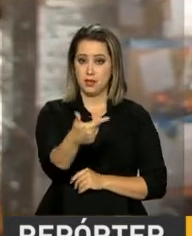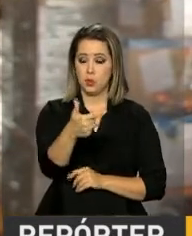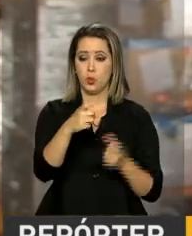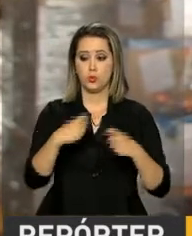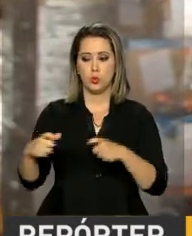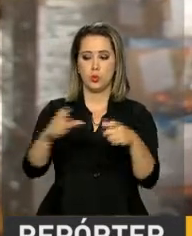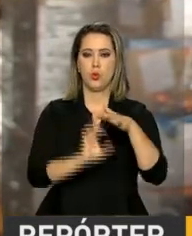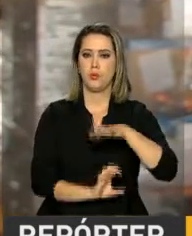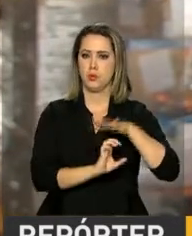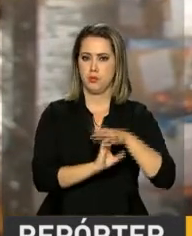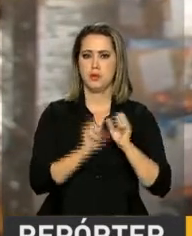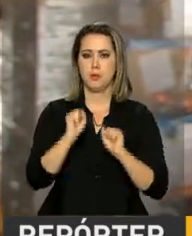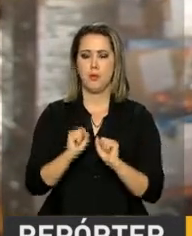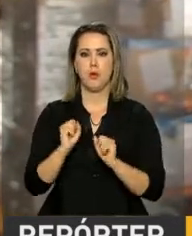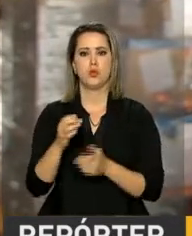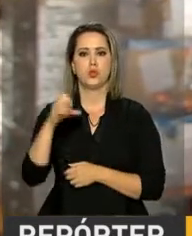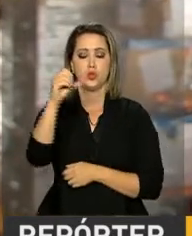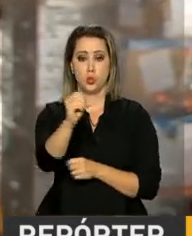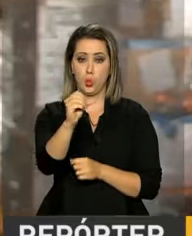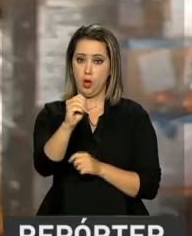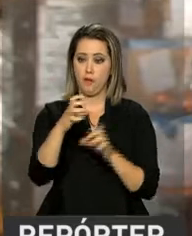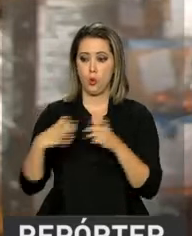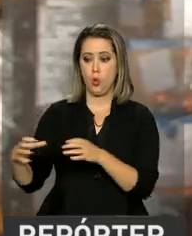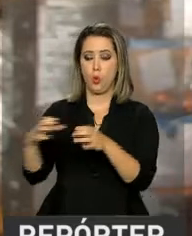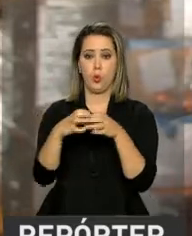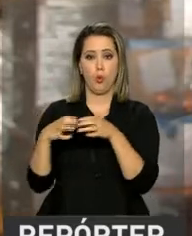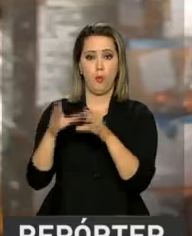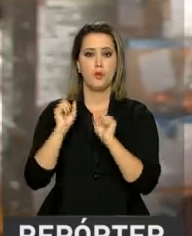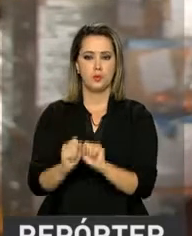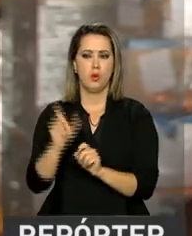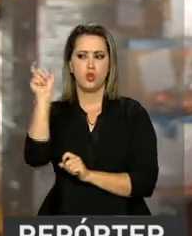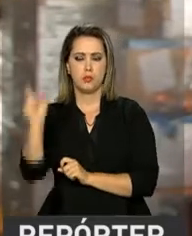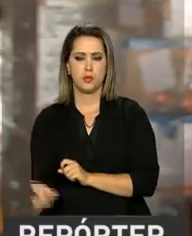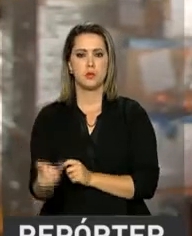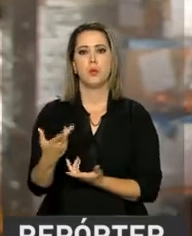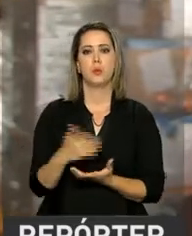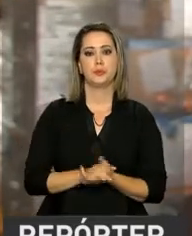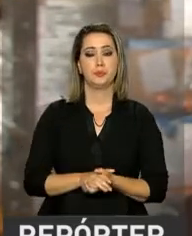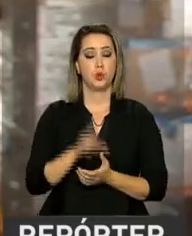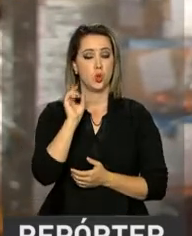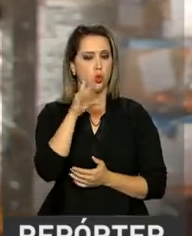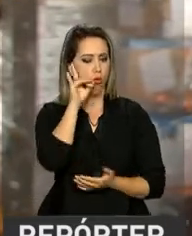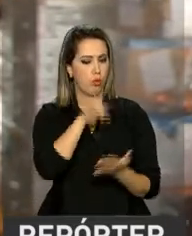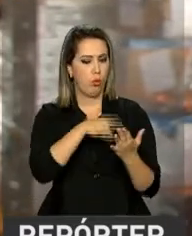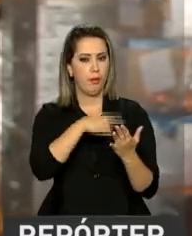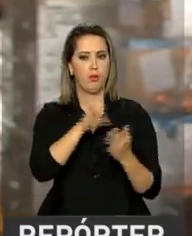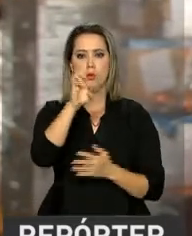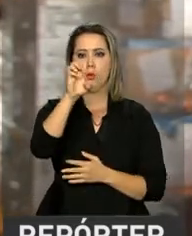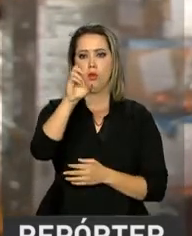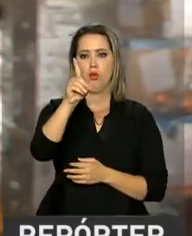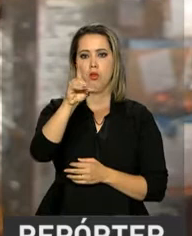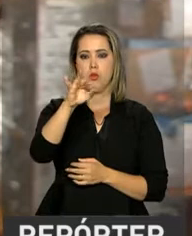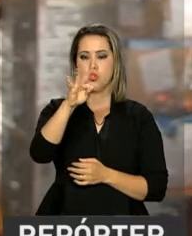eles. Pessoas físicas podem participar em 9 lotes que estão pré-determinados no edital do leilão. É importante